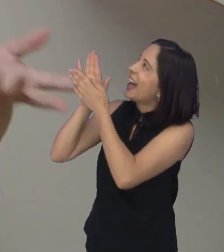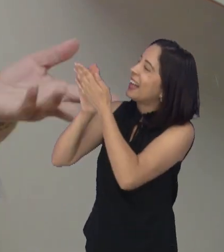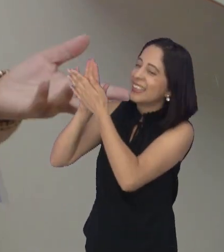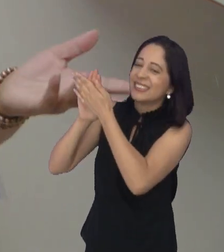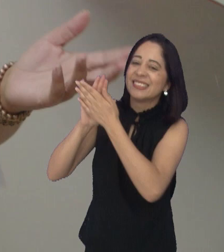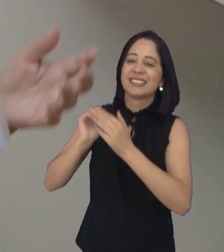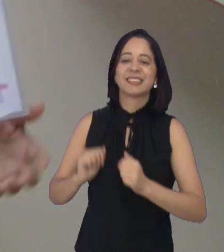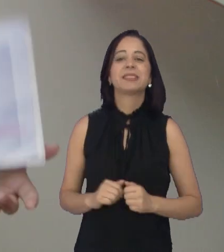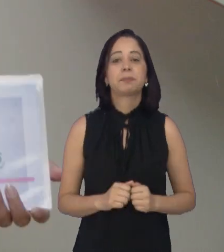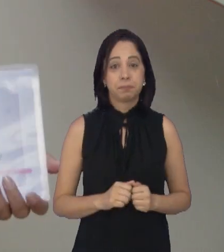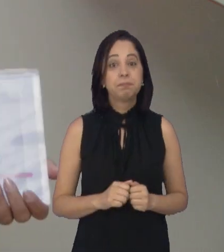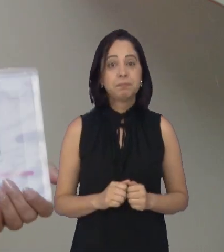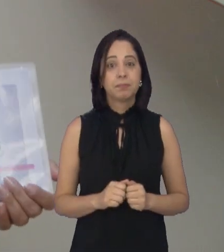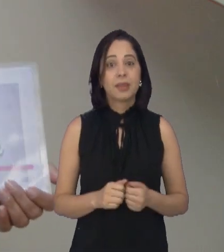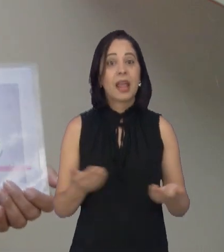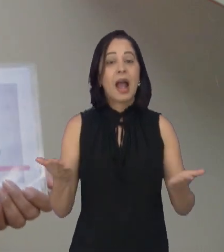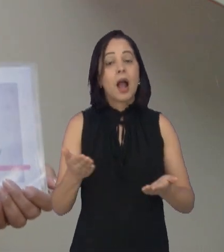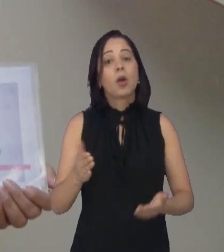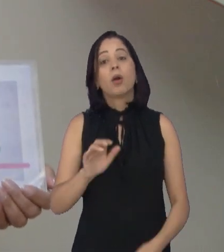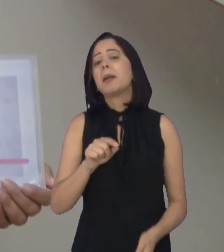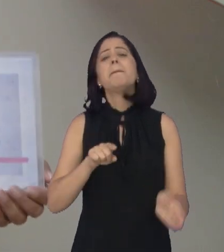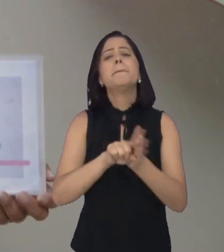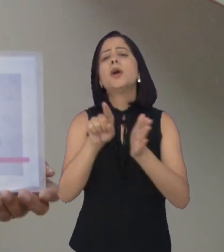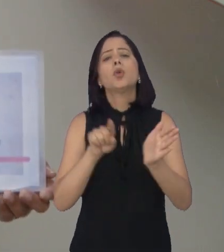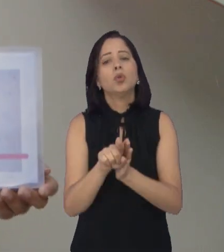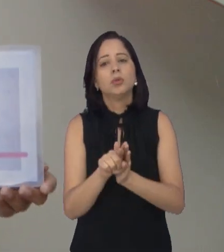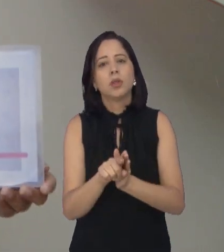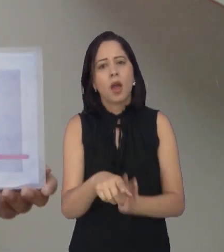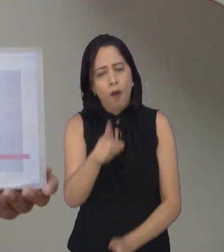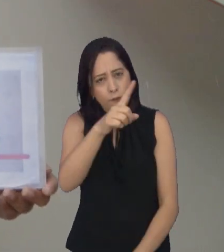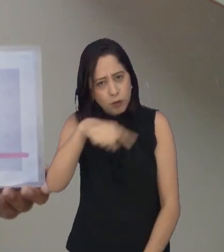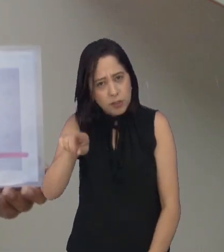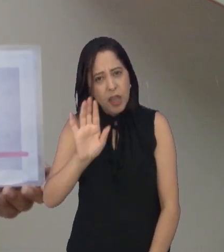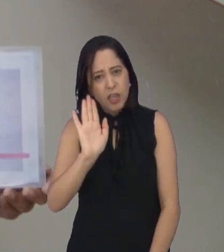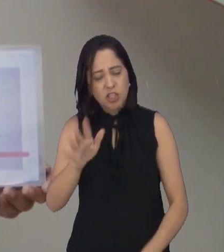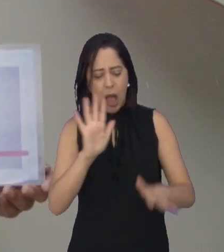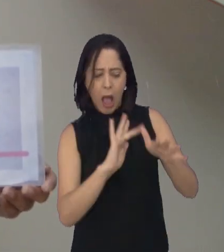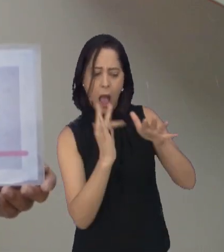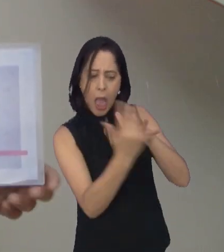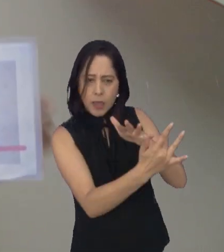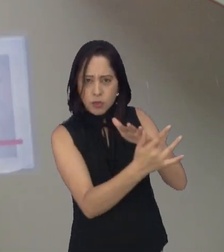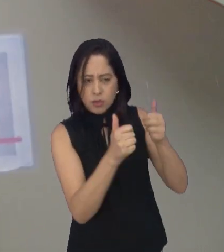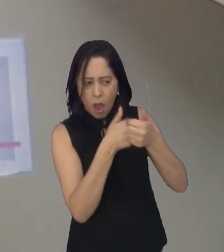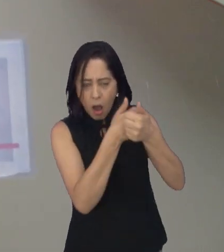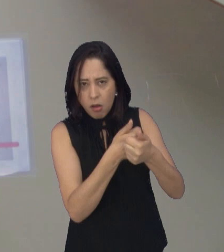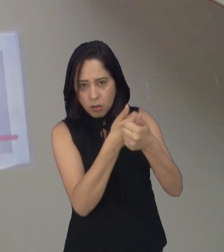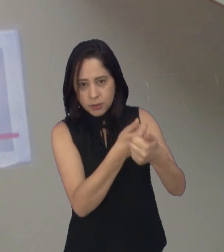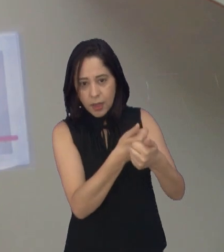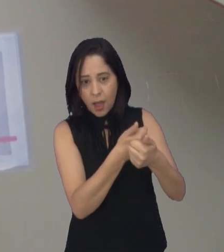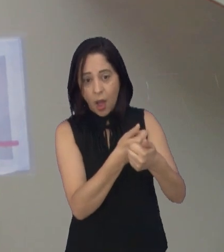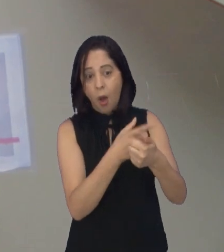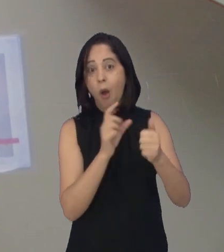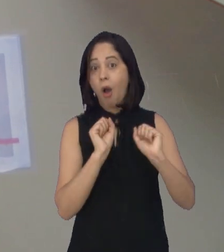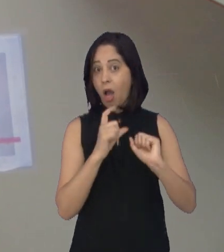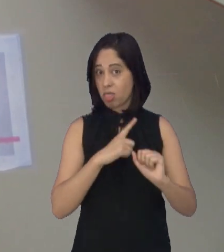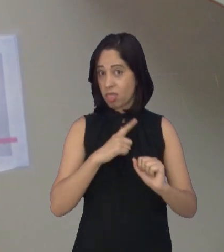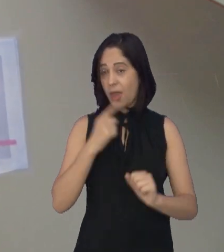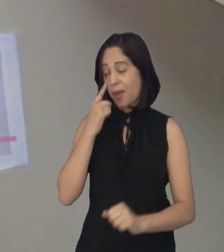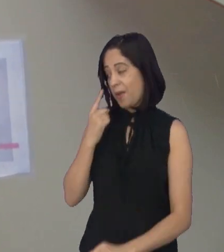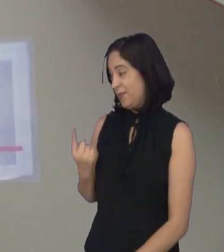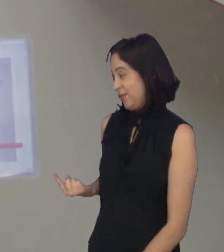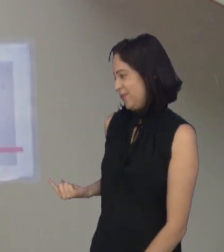E agora deixa eu aproveitar para te fazer uma pergunta. Você já acompanha as nossas redes sociais? O endereço é bem